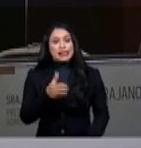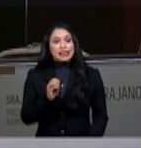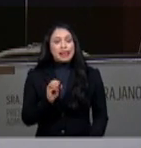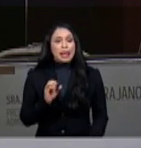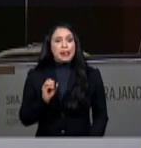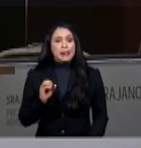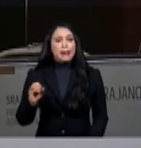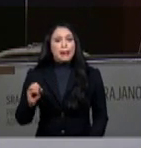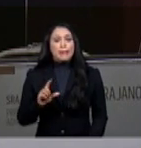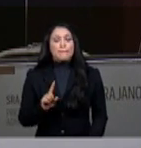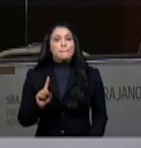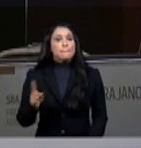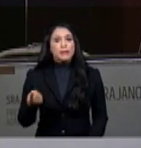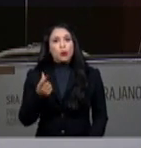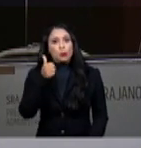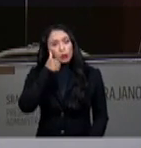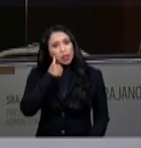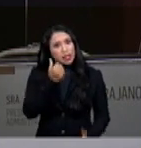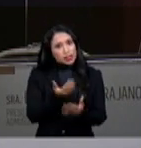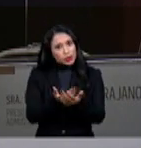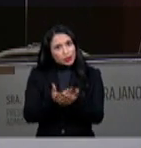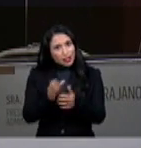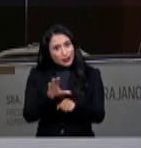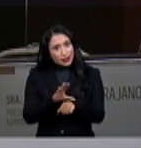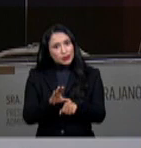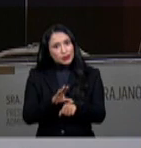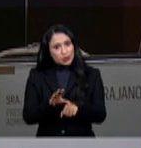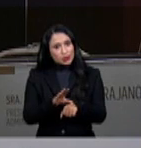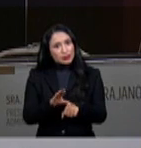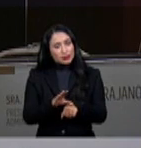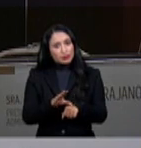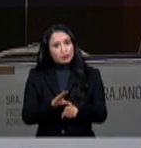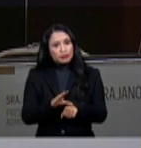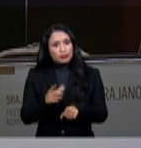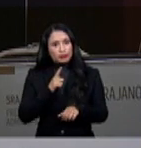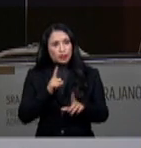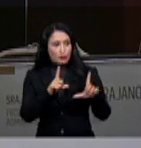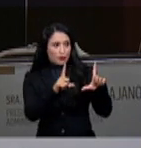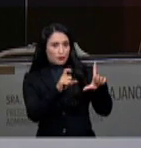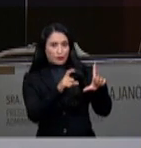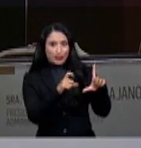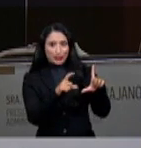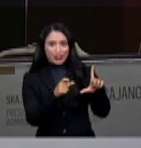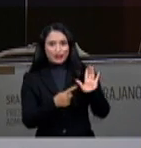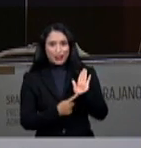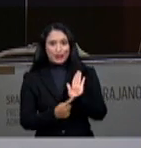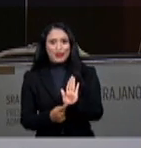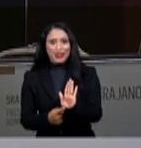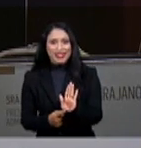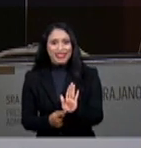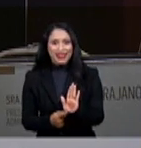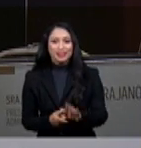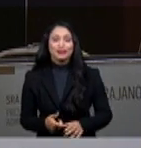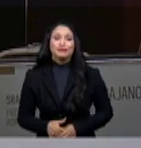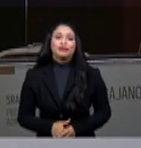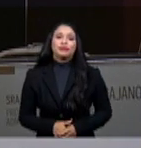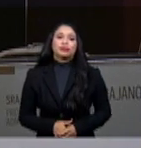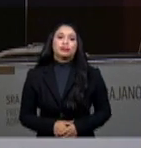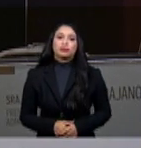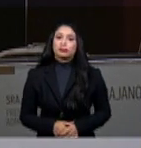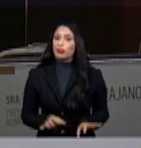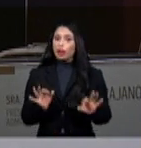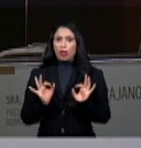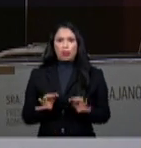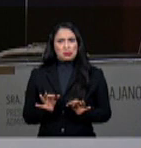100.000 mulheres conhecer o que está na Constituição das eu vou até fotografar para mostrar para elas então assim é a gente